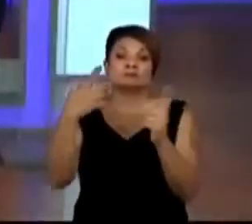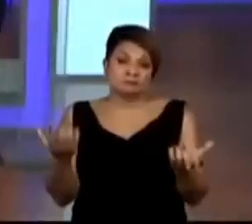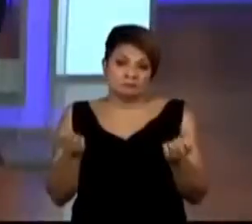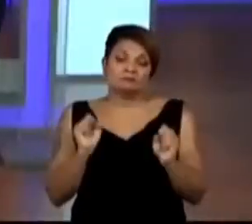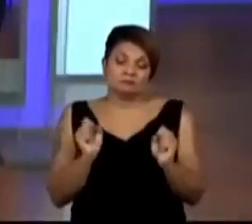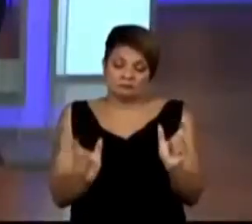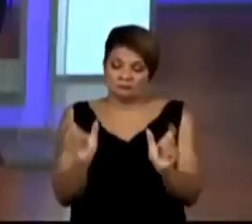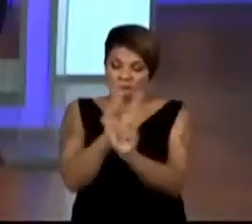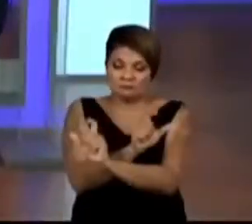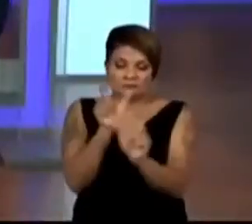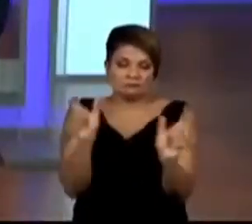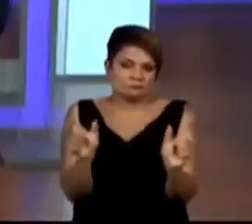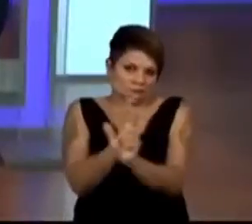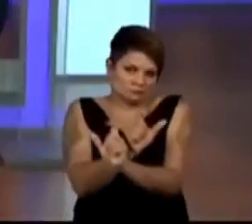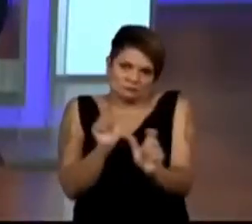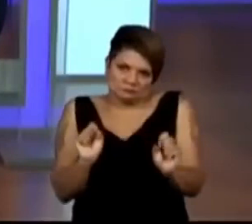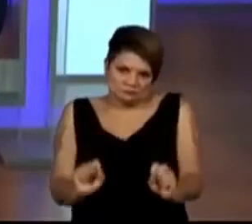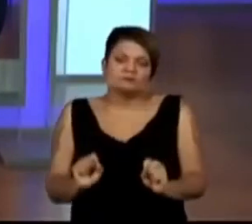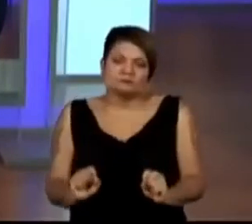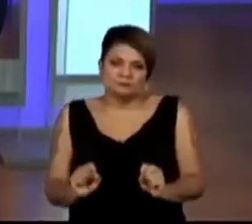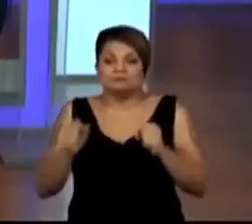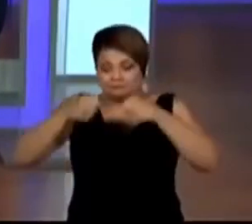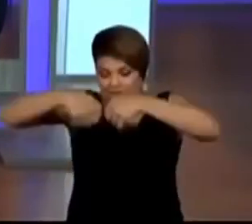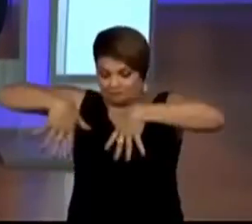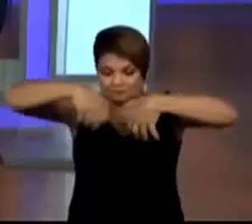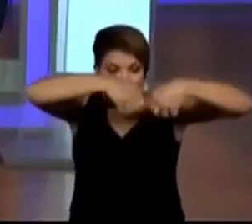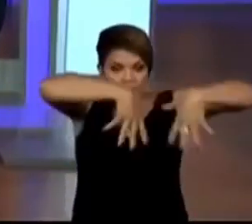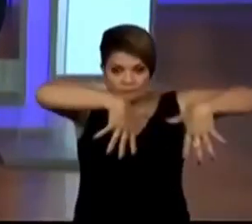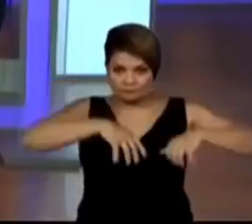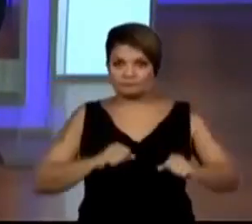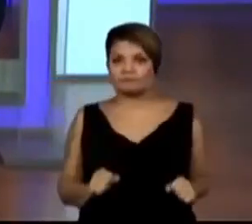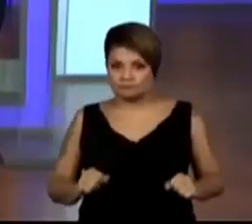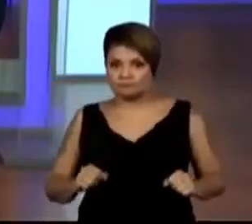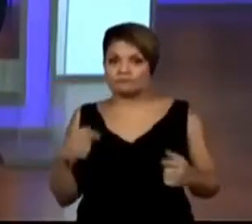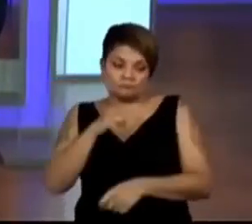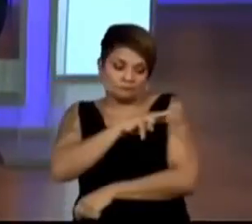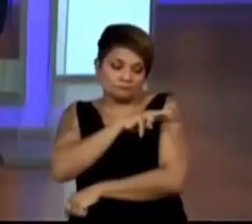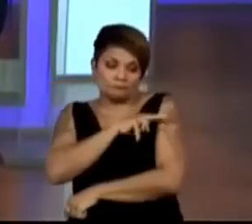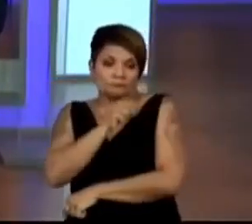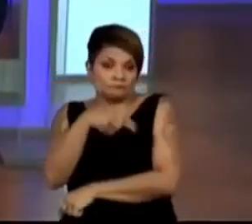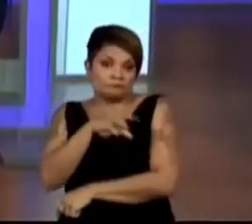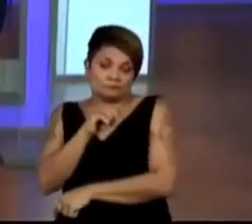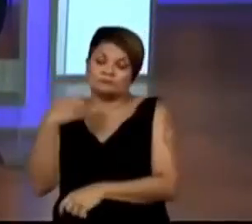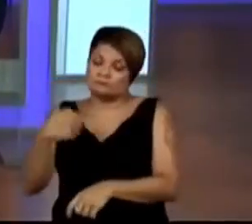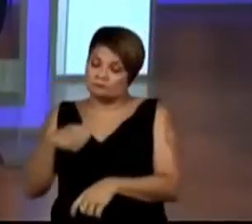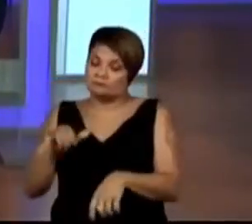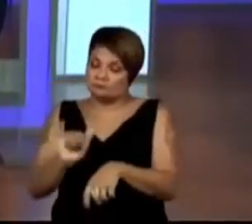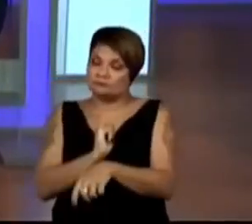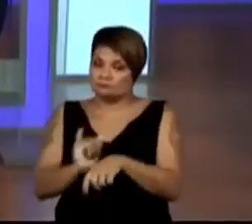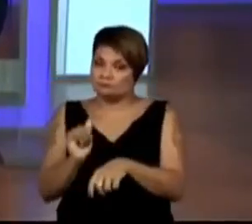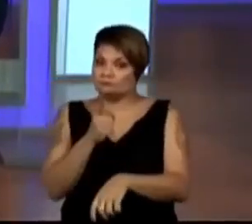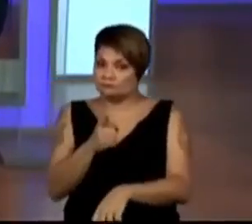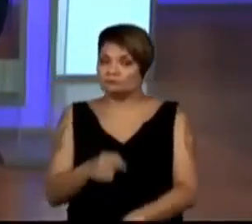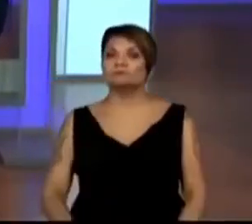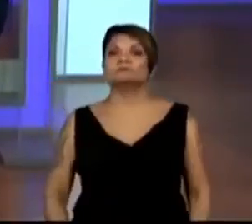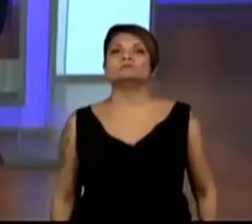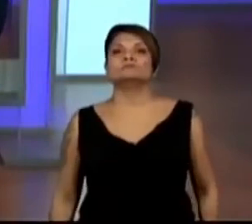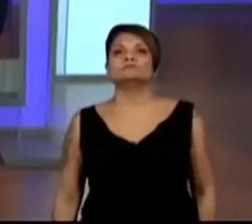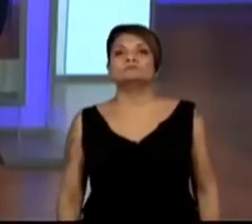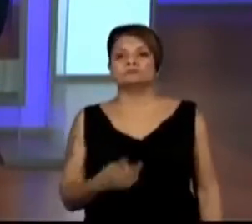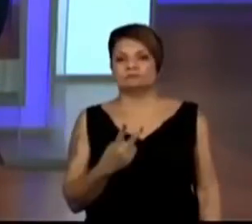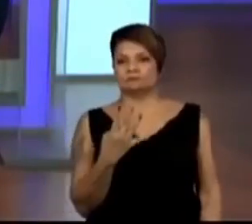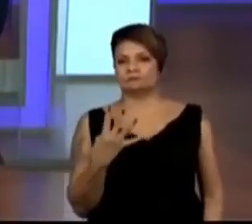eu posso usar a situação diferente. Vamos decompor, porque a gente está no segundo ano, a gente precisa criar estratégia sim, também. Quando eu